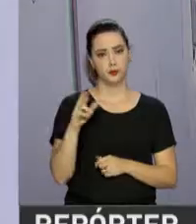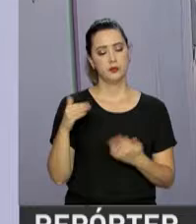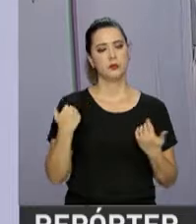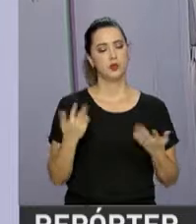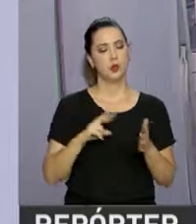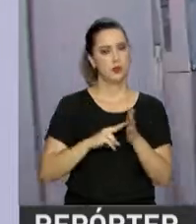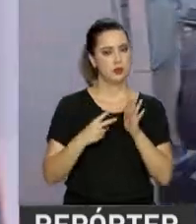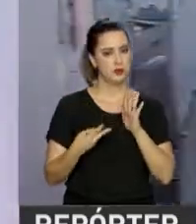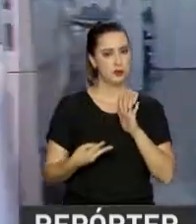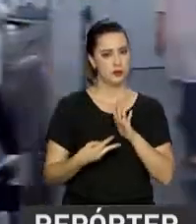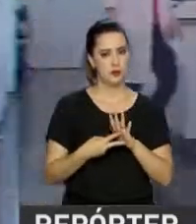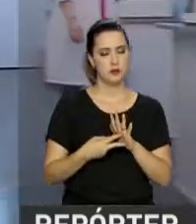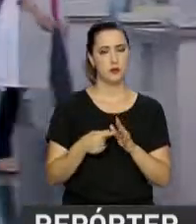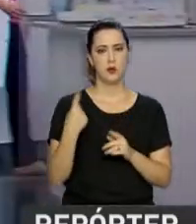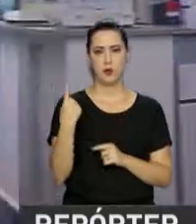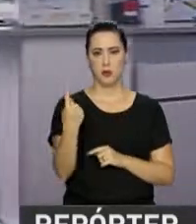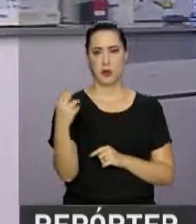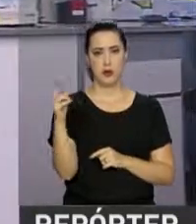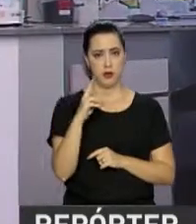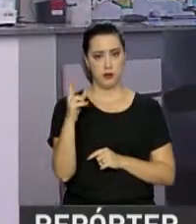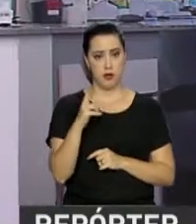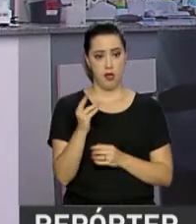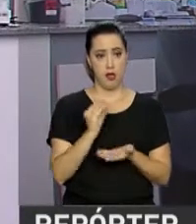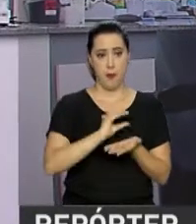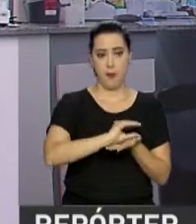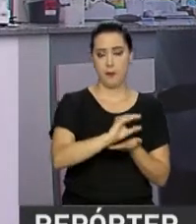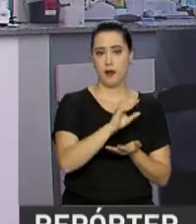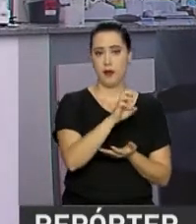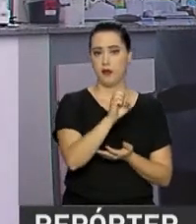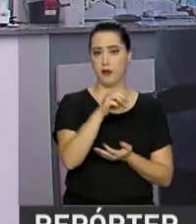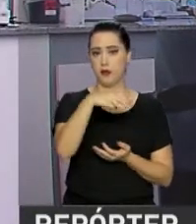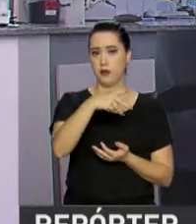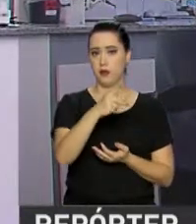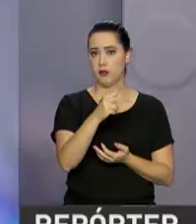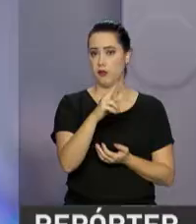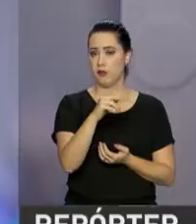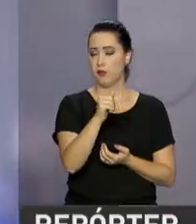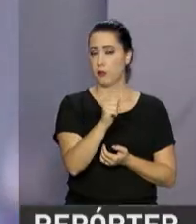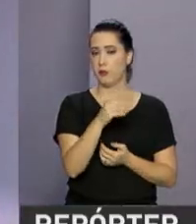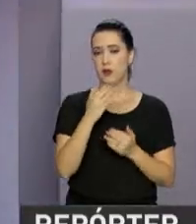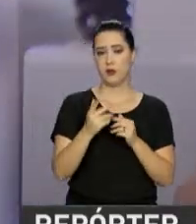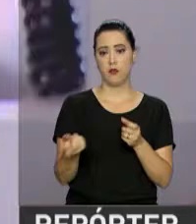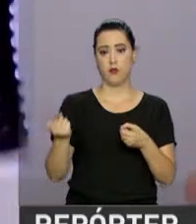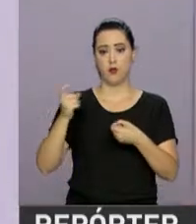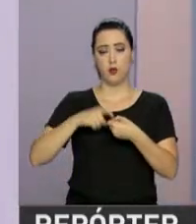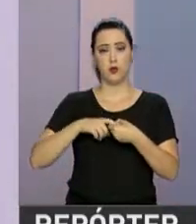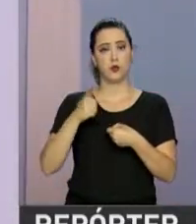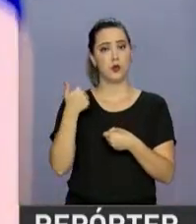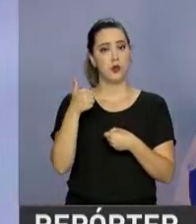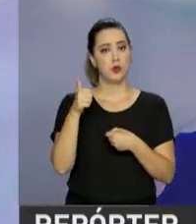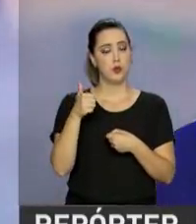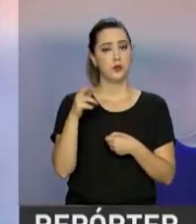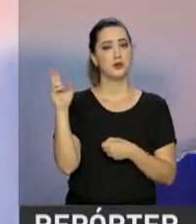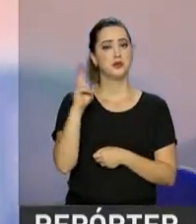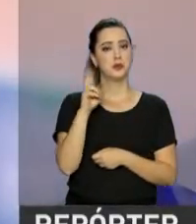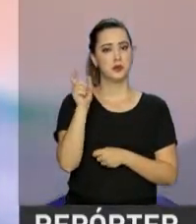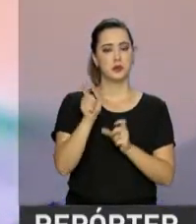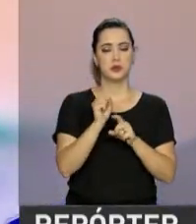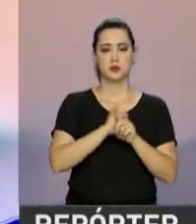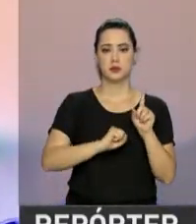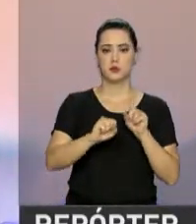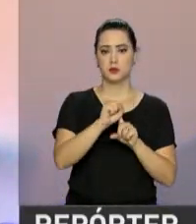ou seja para cada real aplicado na embrapa em 2017 foram devolvidos 11 reais para a